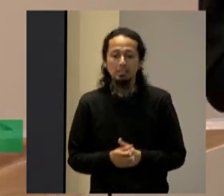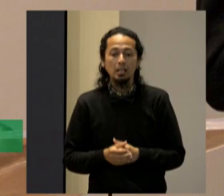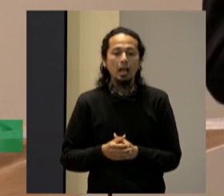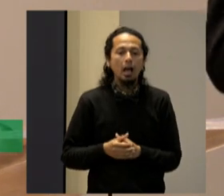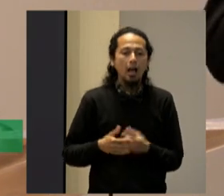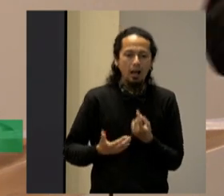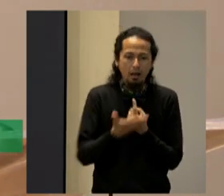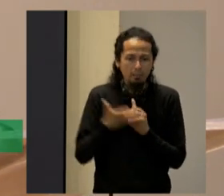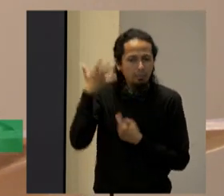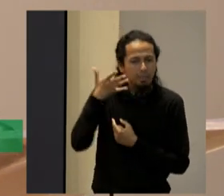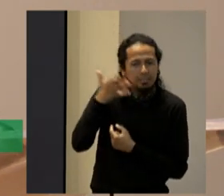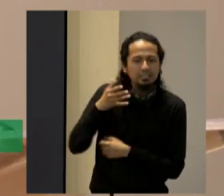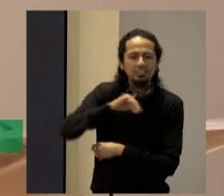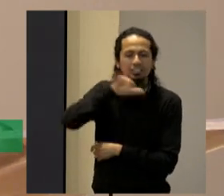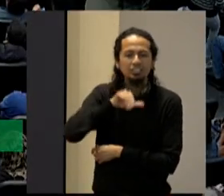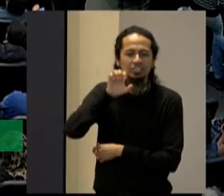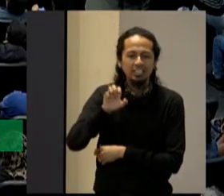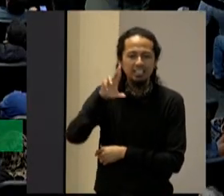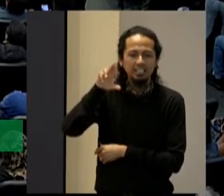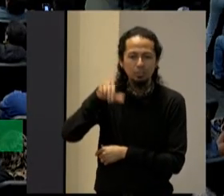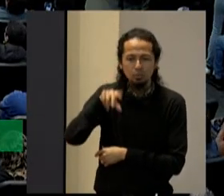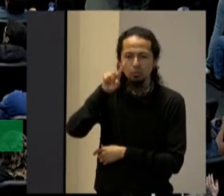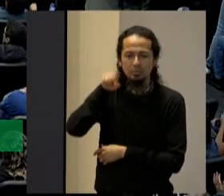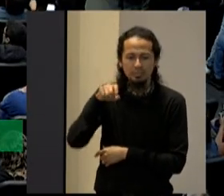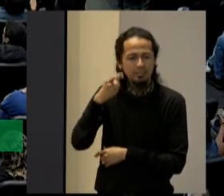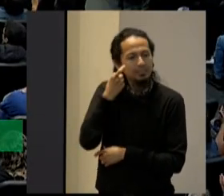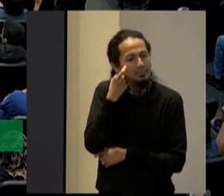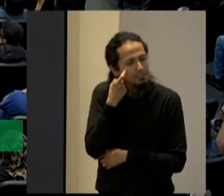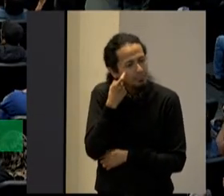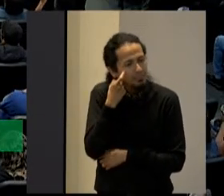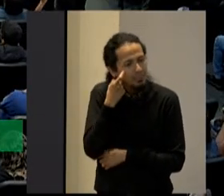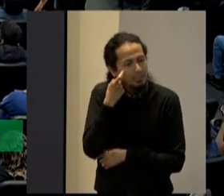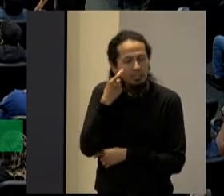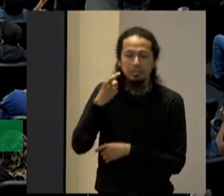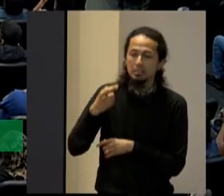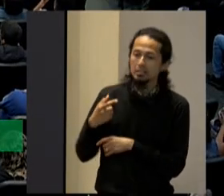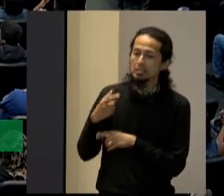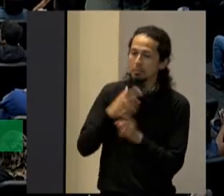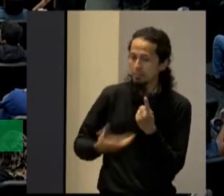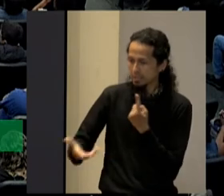doutora Karina Santiago. Por gentileza, podem vir.